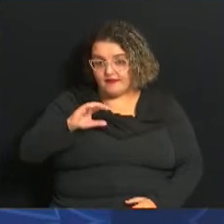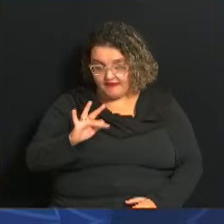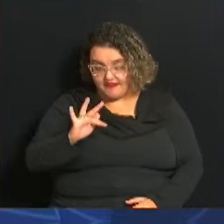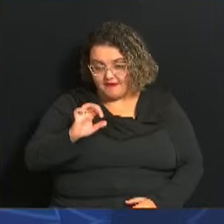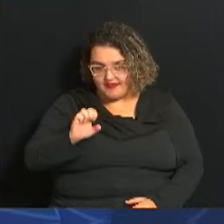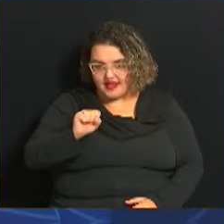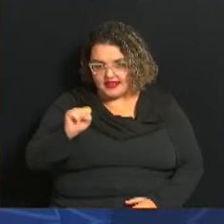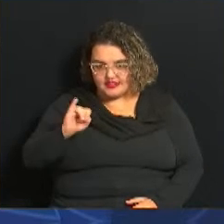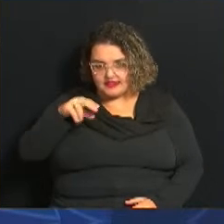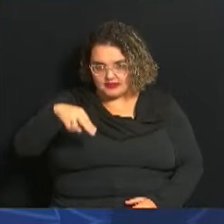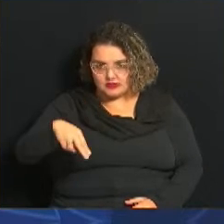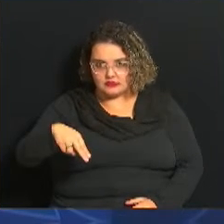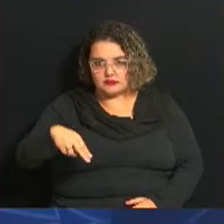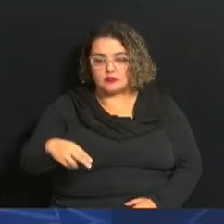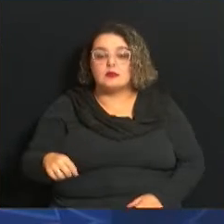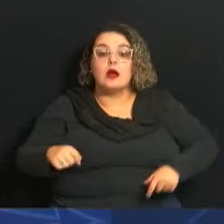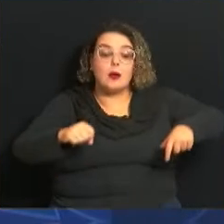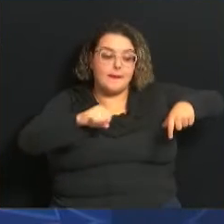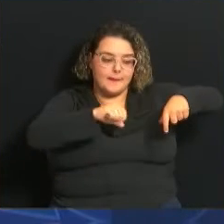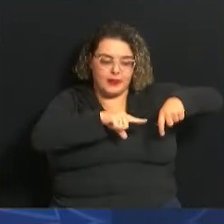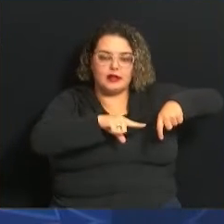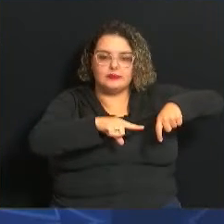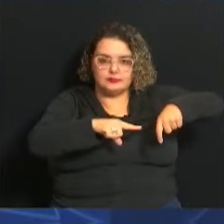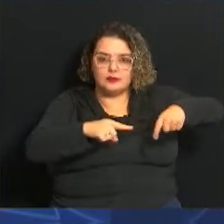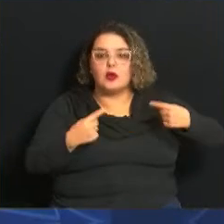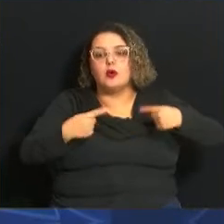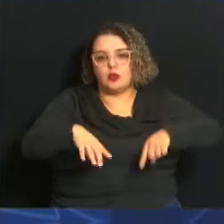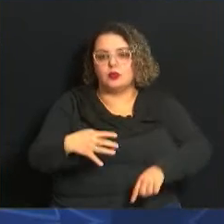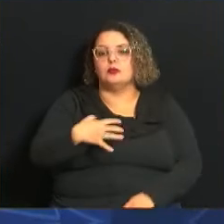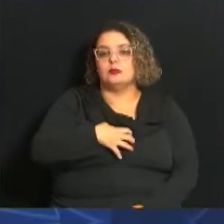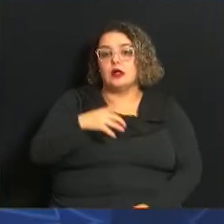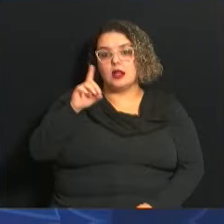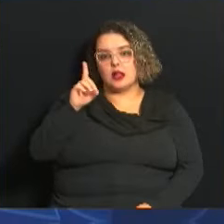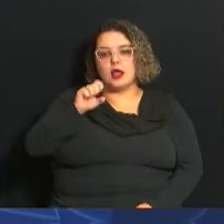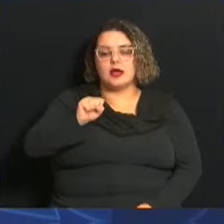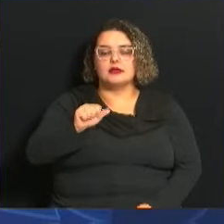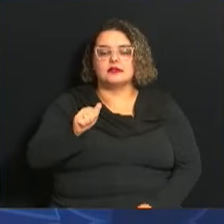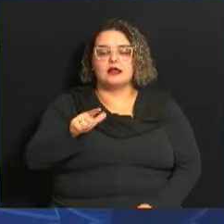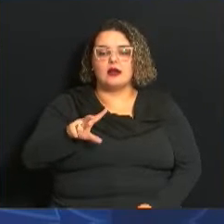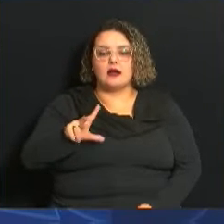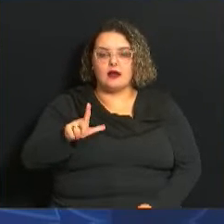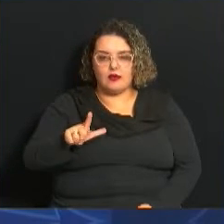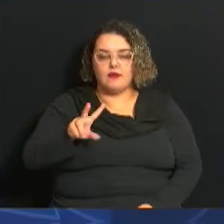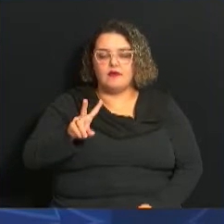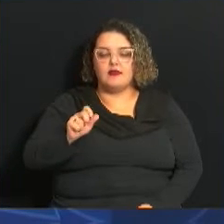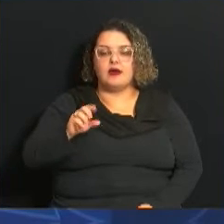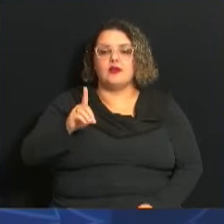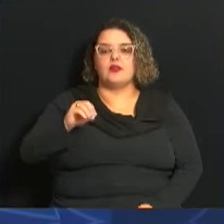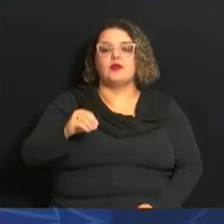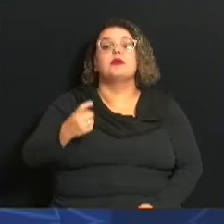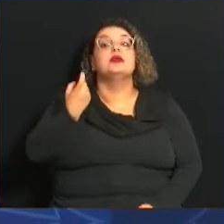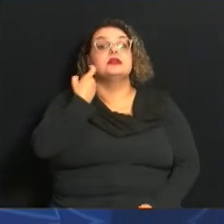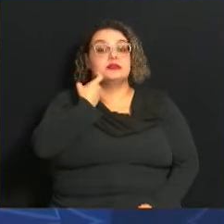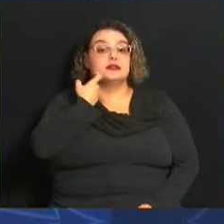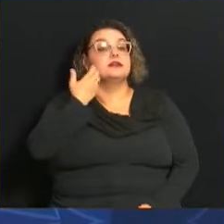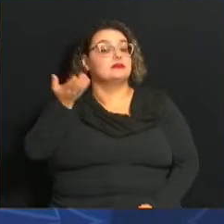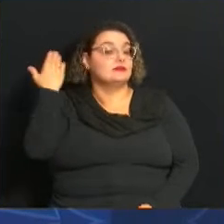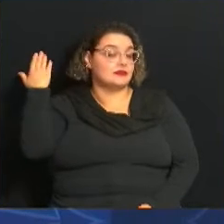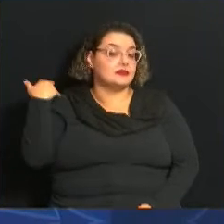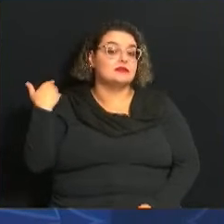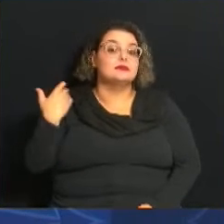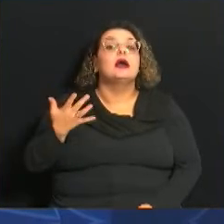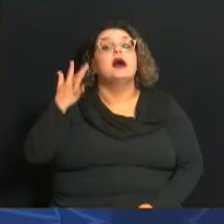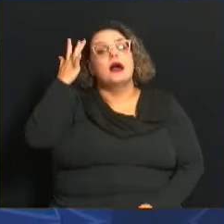Fecim que marcou, viu, o gol da equipe contra o Bahia lá em Salvador na última sexta-feira. E claro que amanhã,